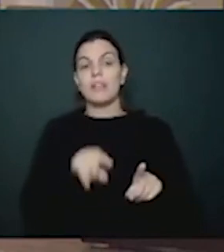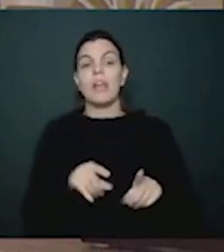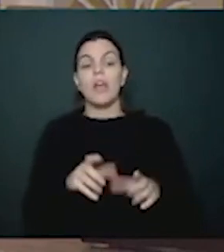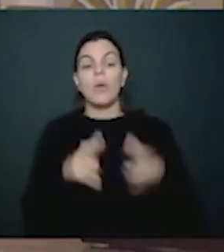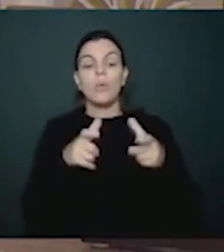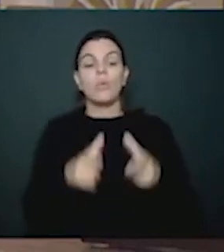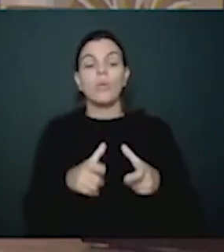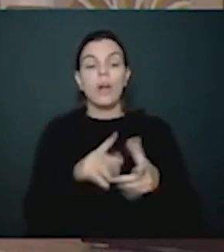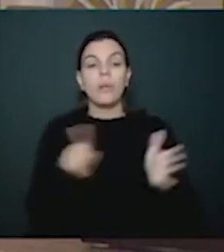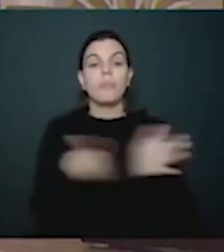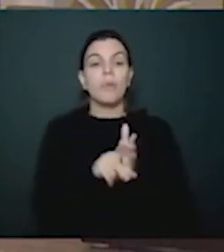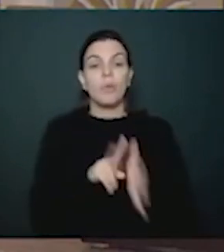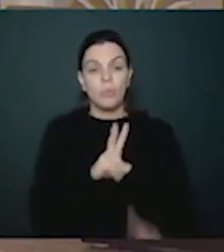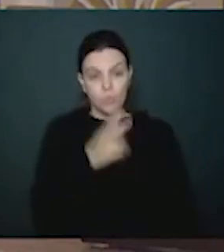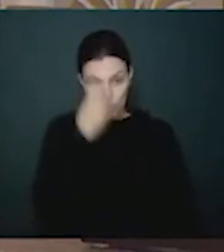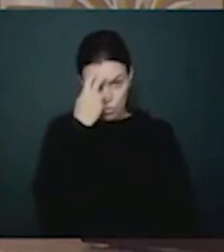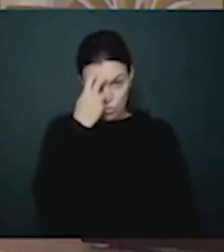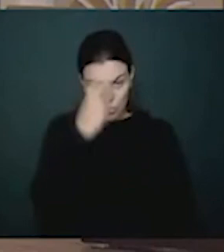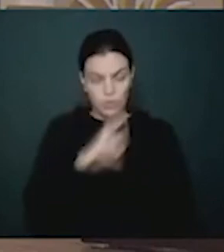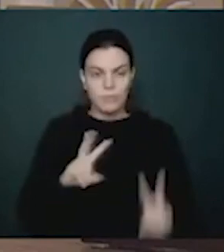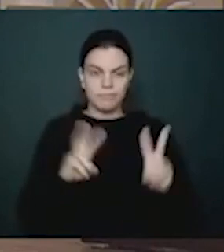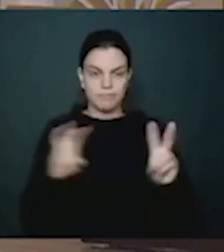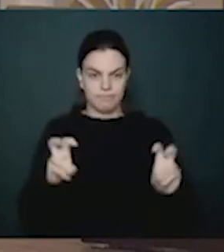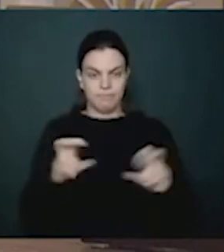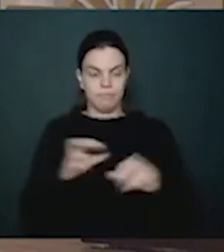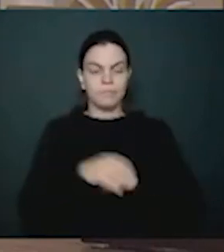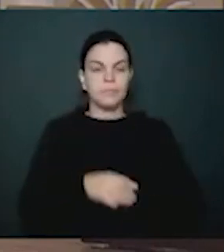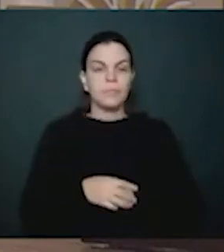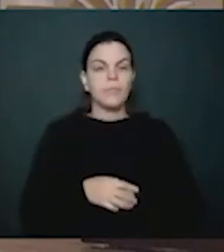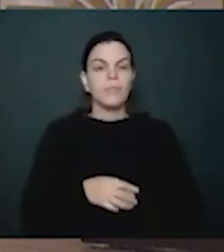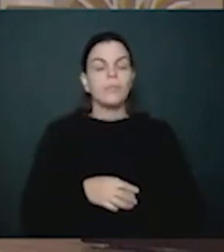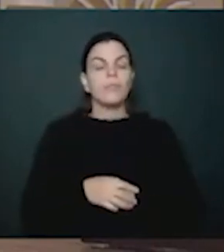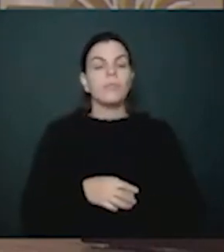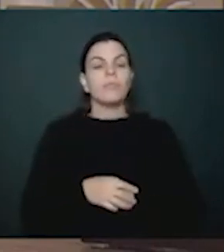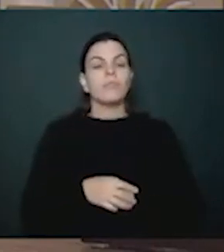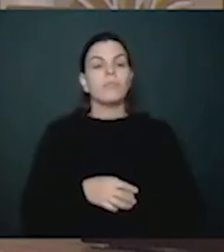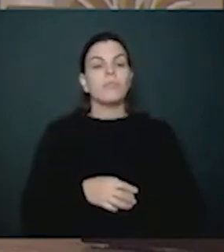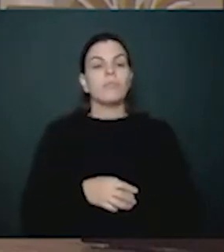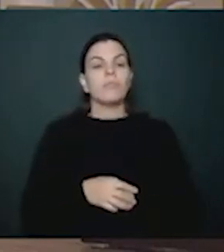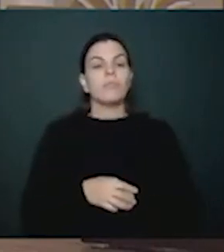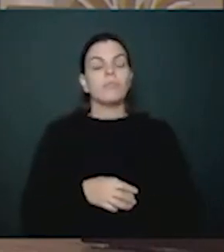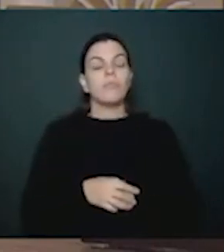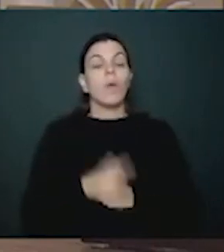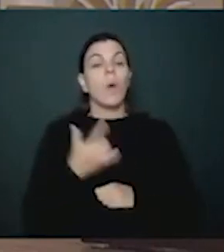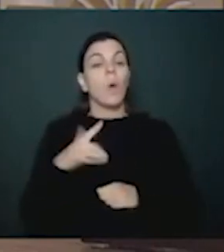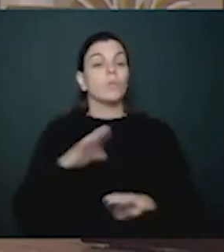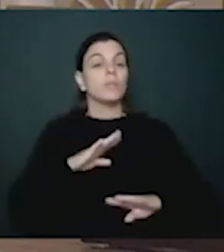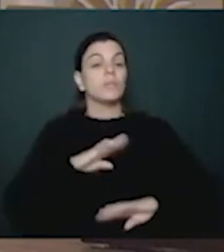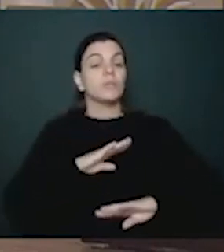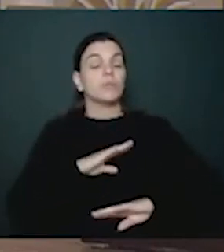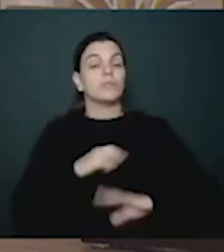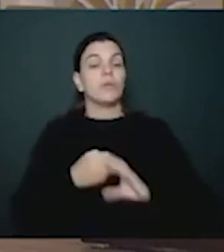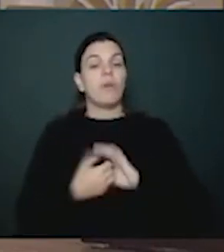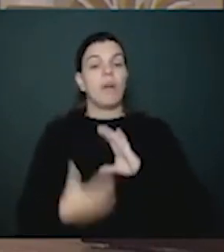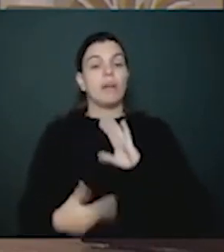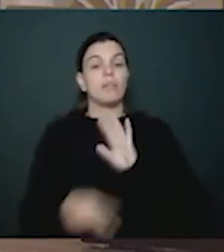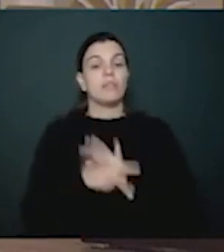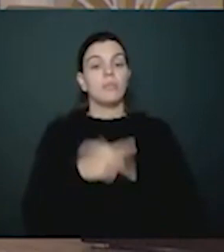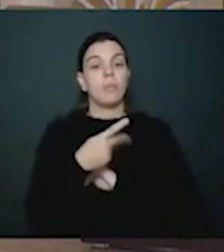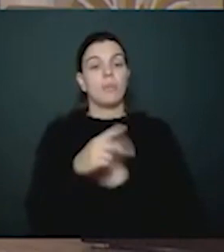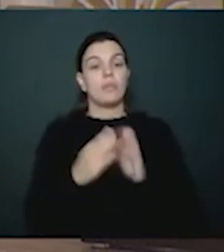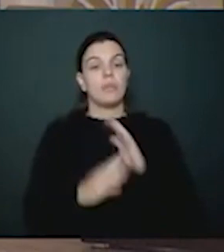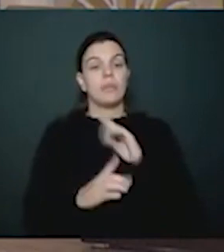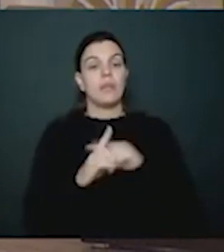cultural. Fecho aspas. E outro fato característico é que nesta paróquia também trabalhou como